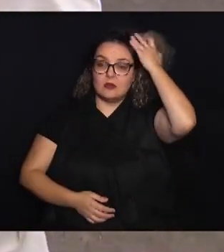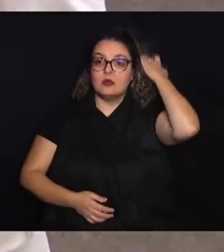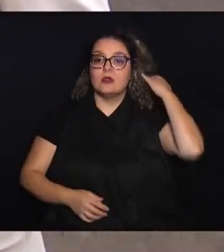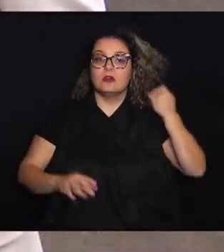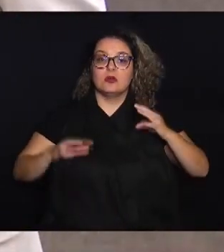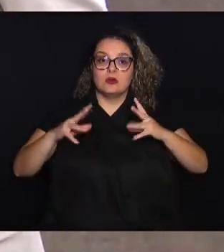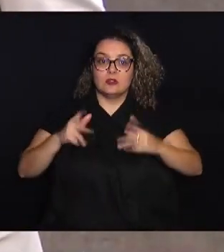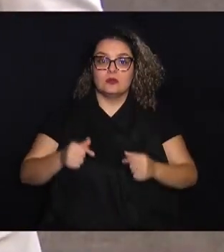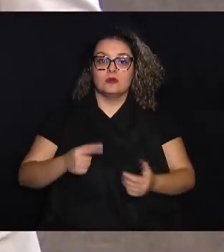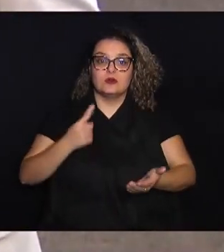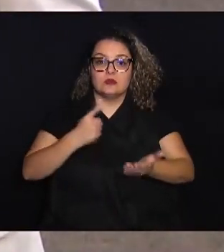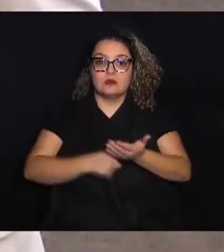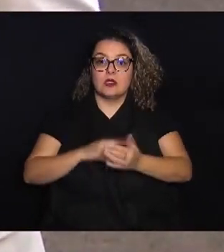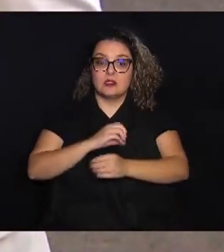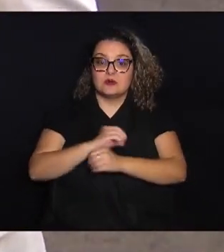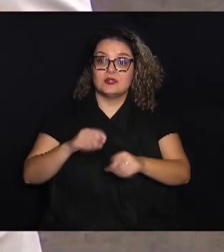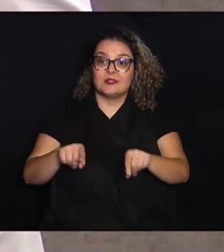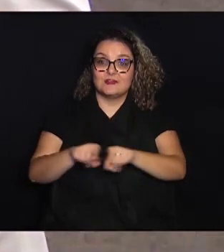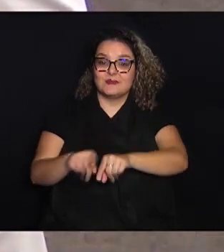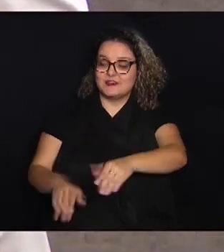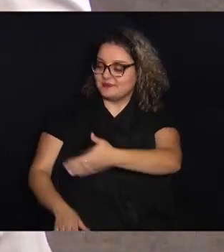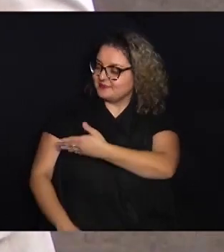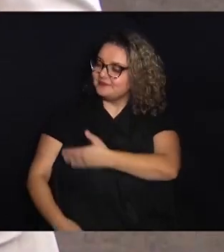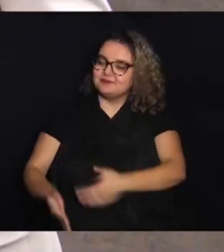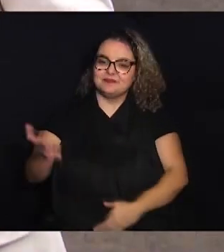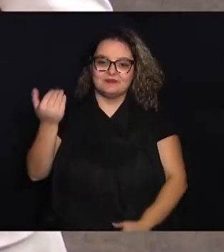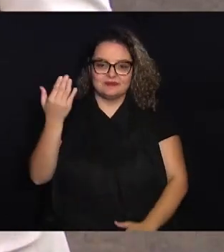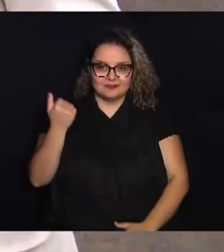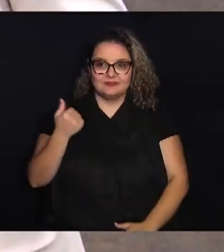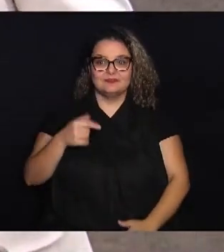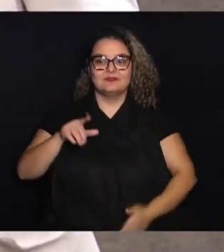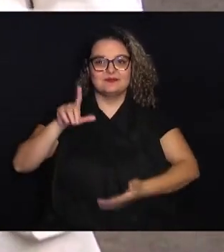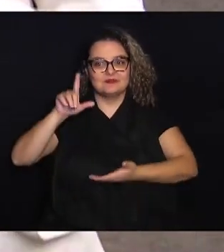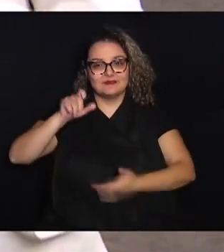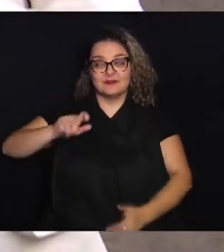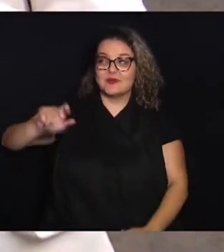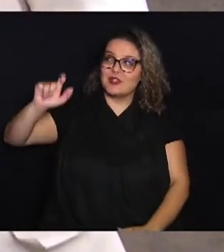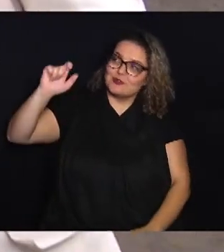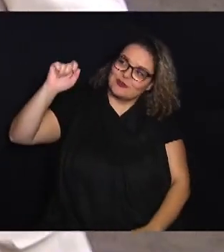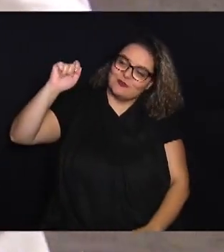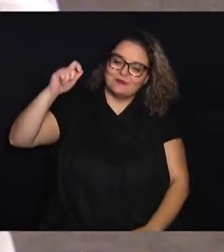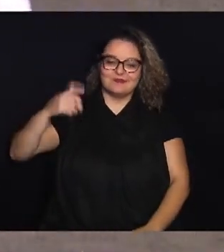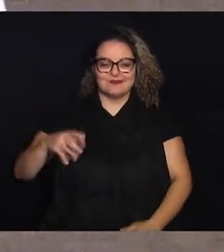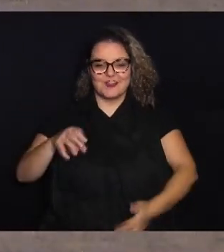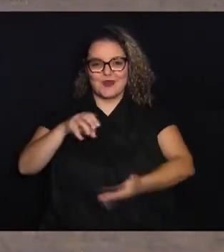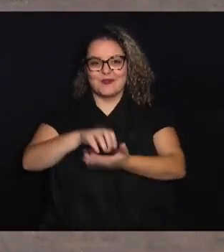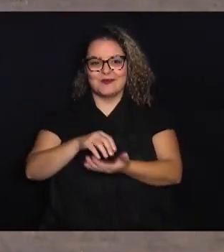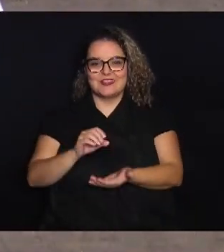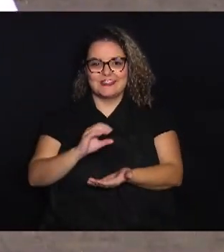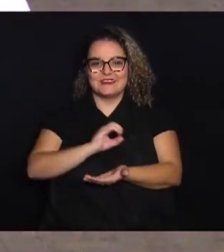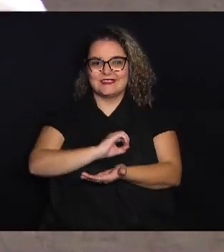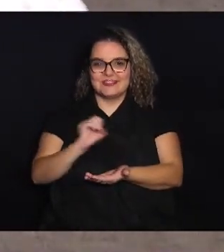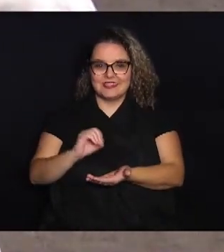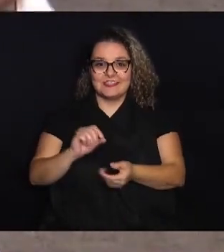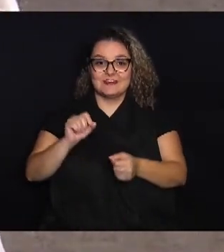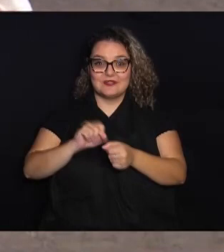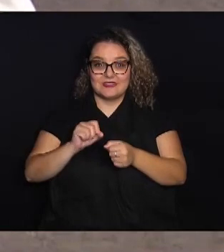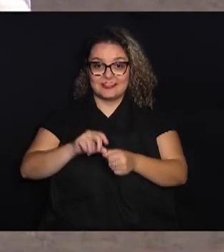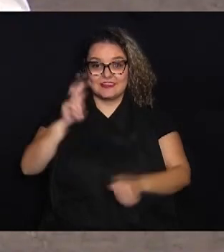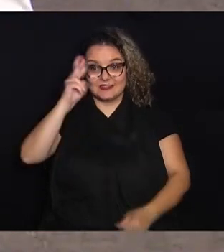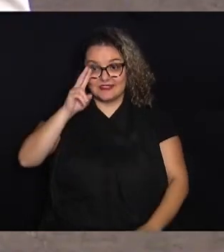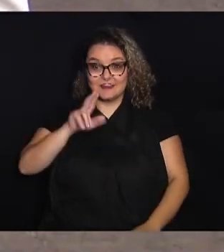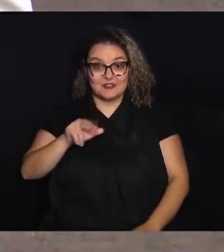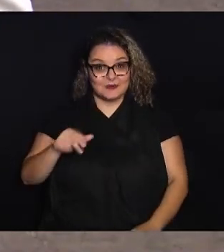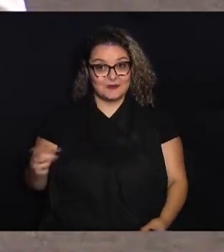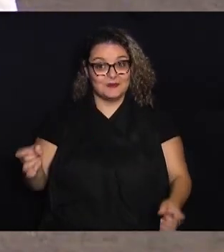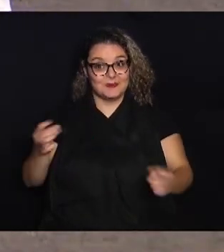que o Marco Zero está aqui também, então pode vir aqui tirar uma selfie no Marco Zero da cidade e fazer com que essa história não morra